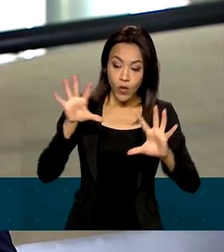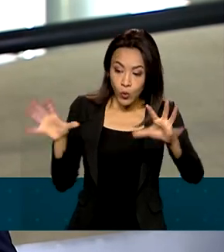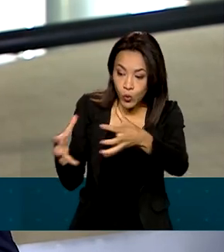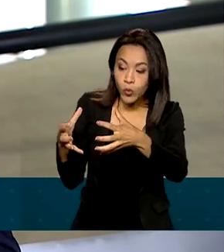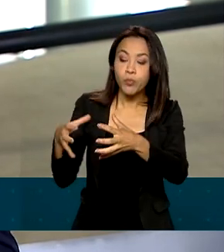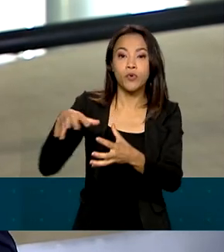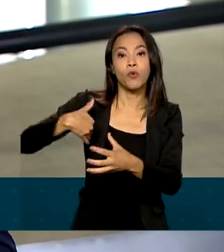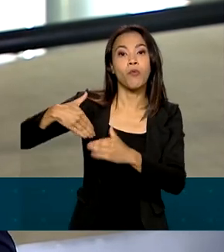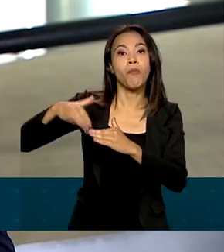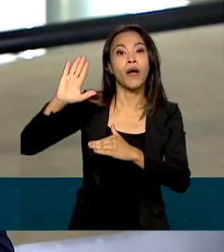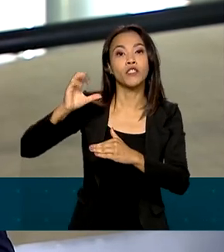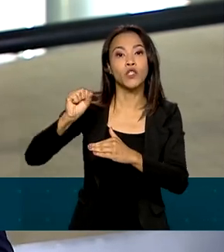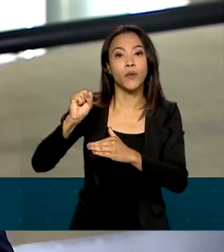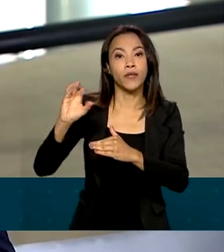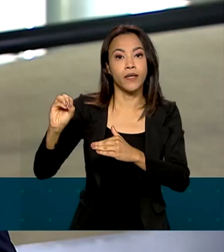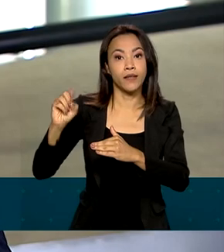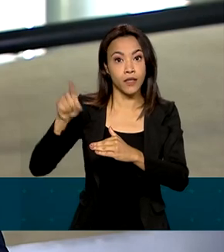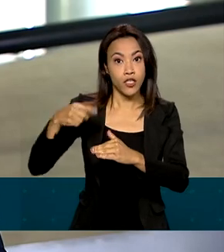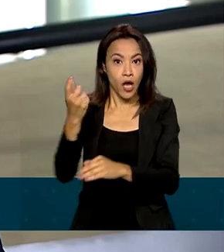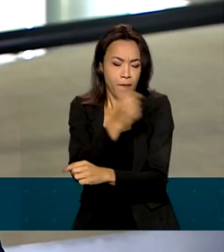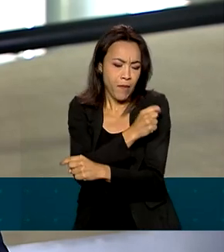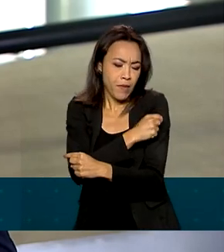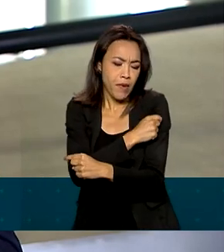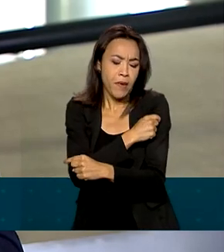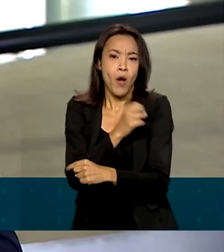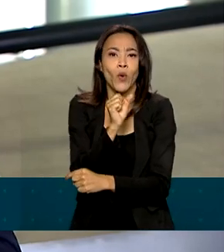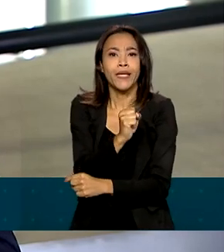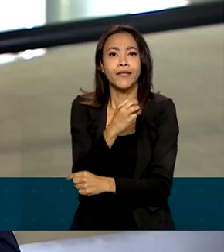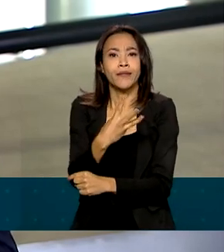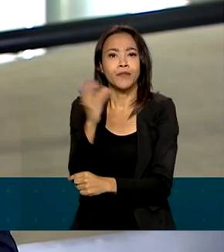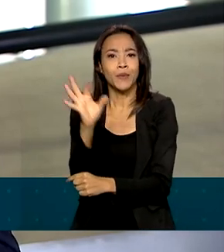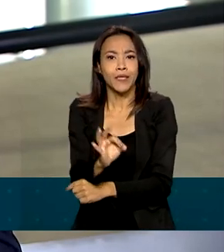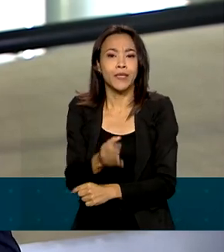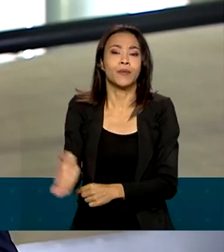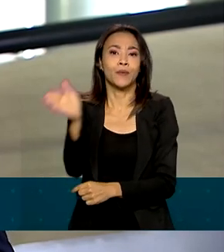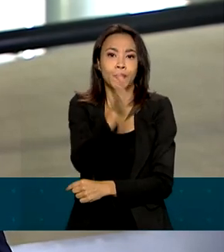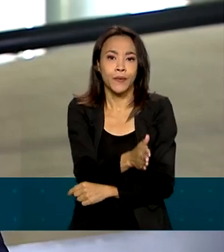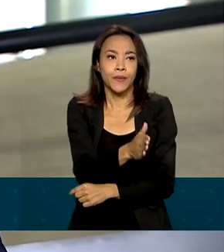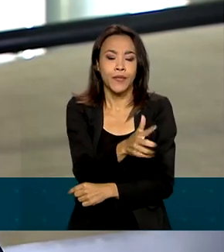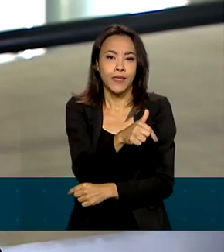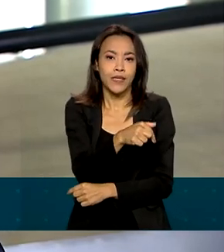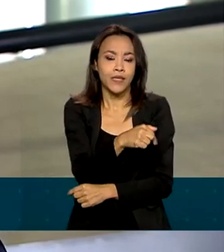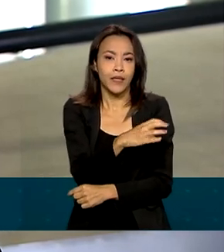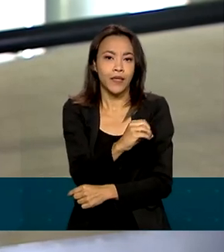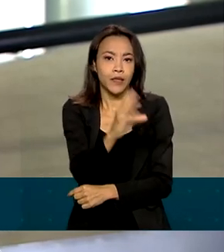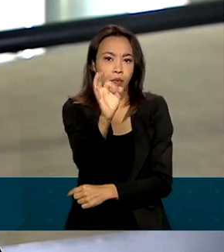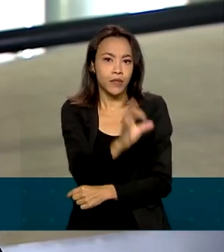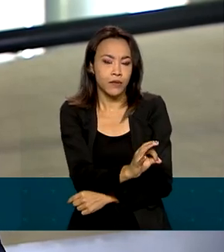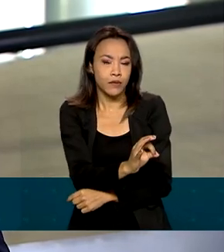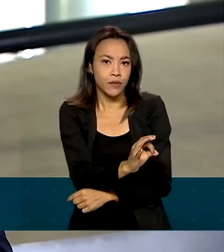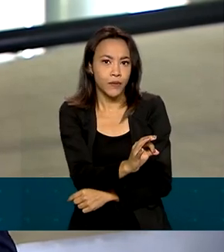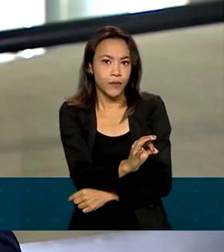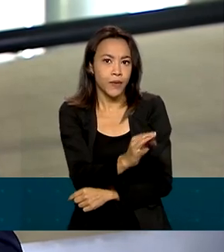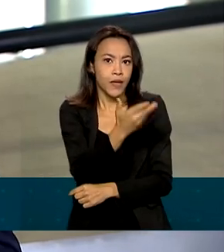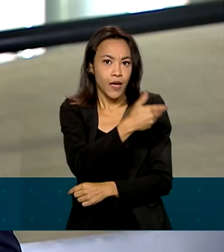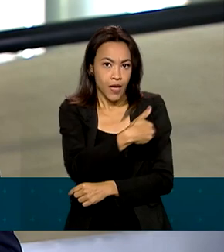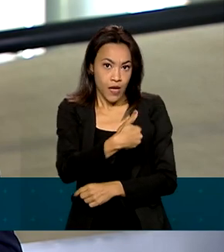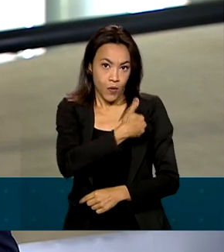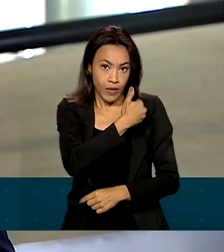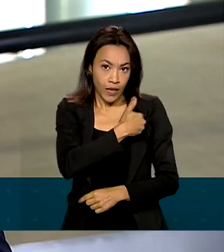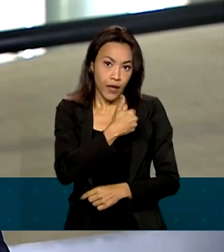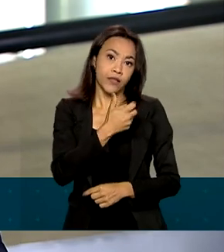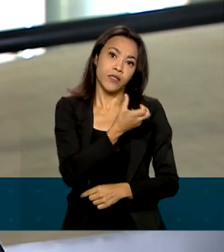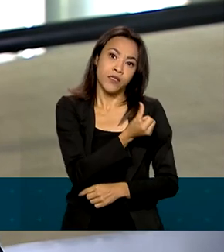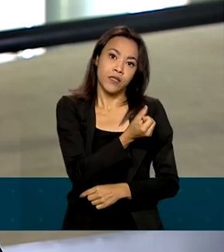com mais de 80 anos a cobertura é de oitenta e três por cento e de 75 setenta por cento entre aqueles com idade entre